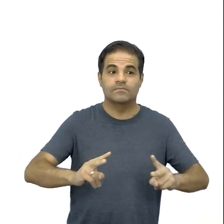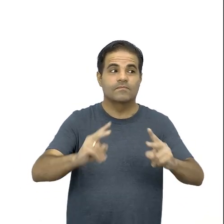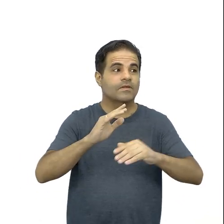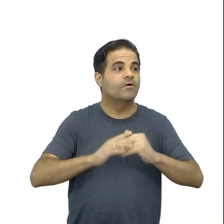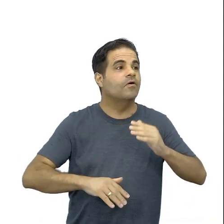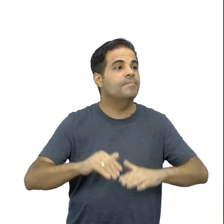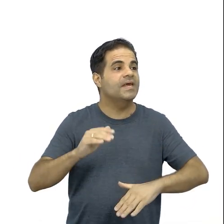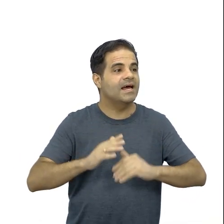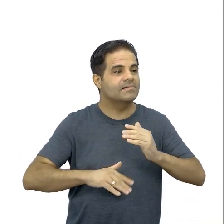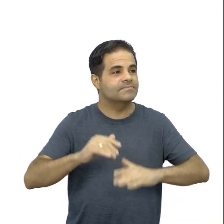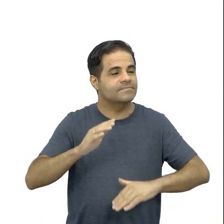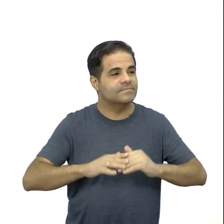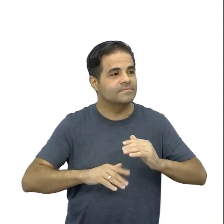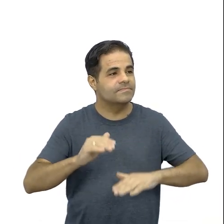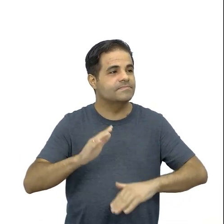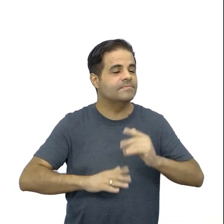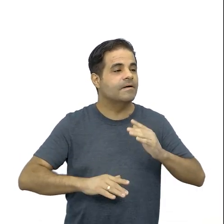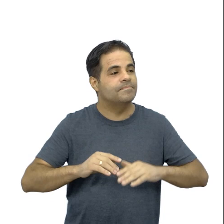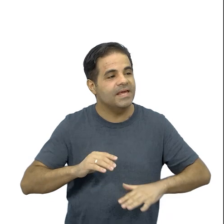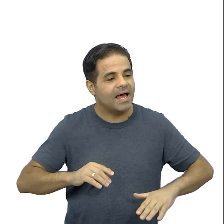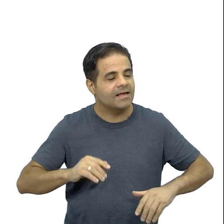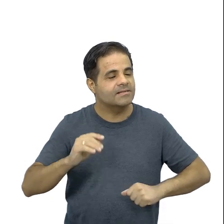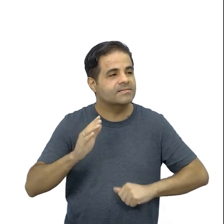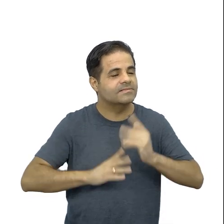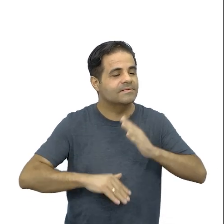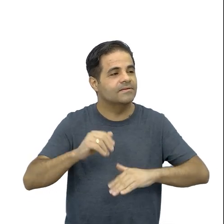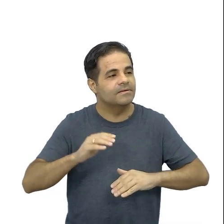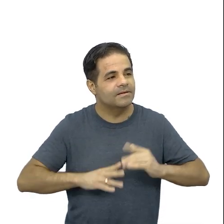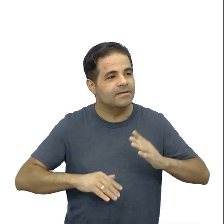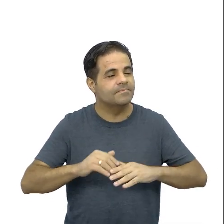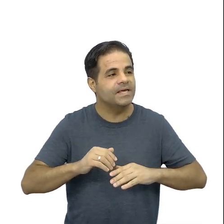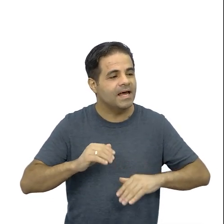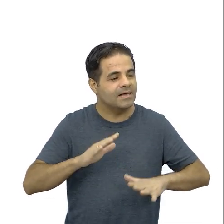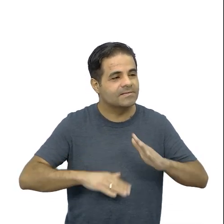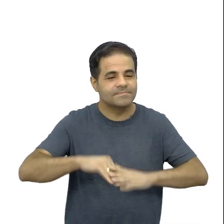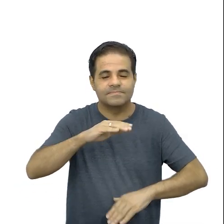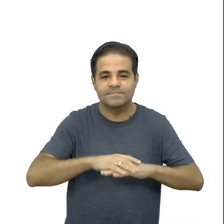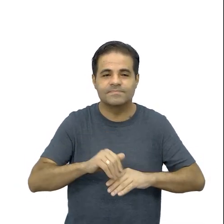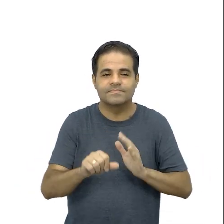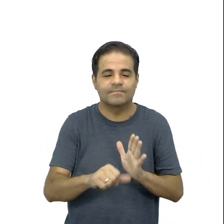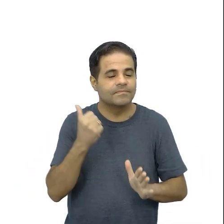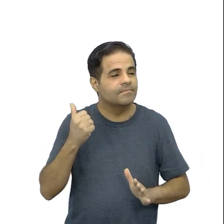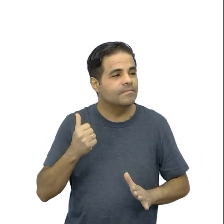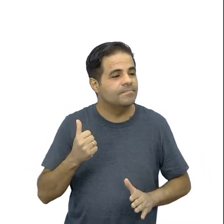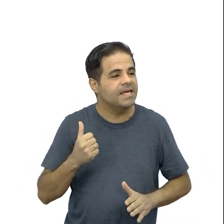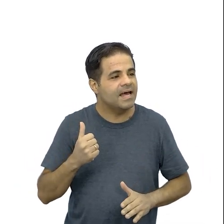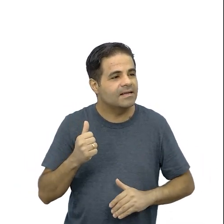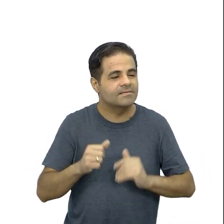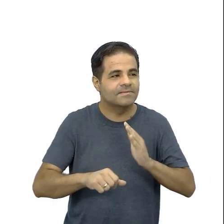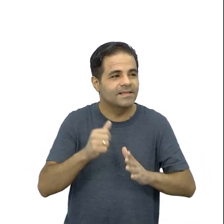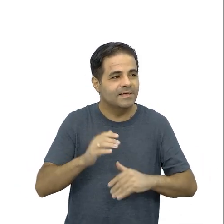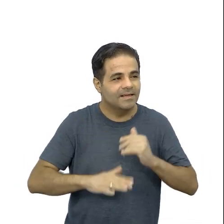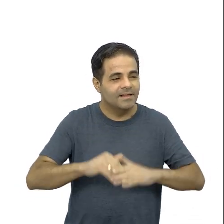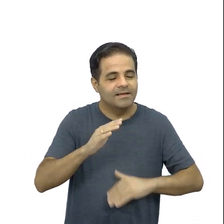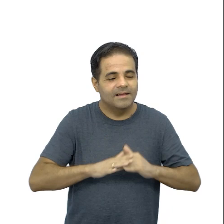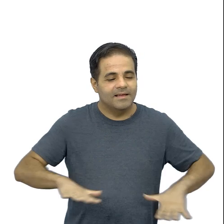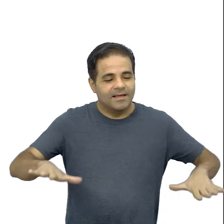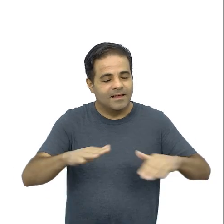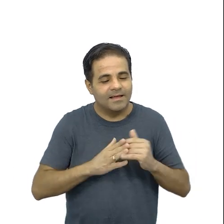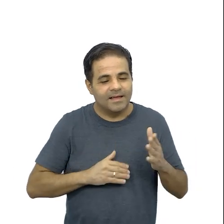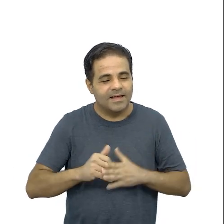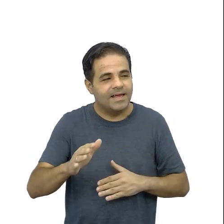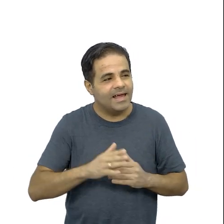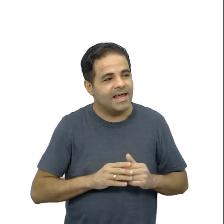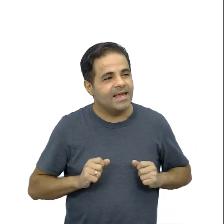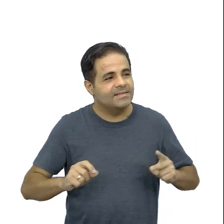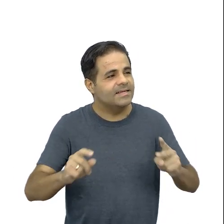a compreender, né, que basta querermos, né? Ainda que, num primeiro momento, isso parecesse ou pudesse soar